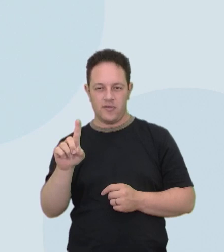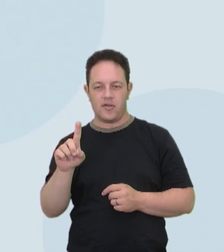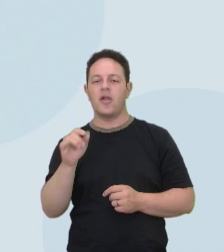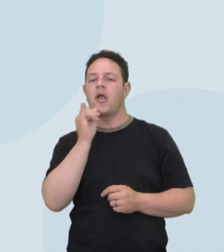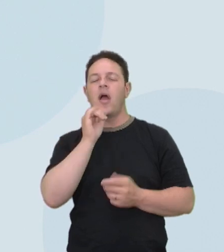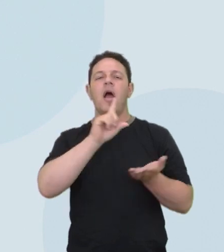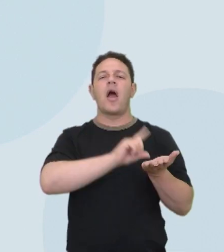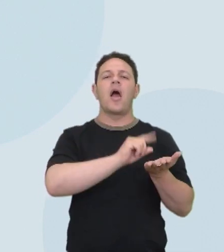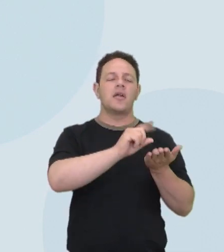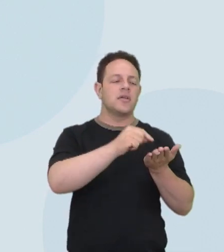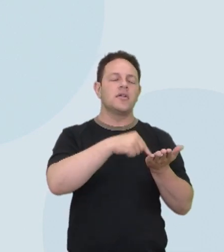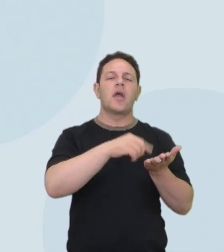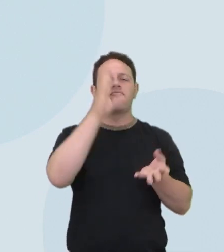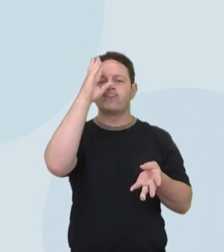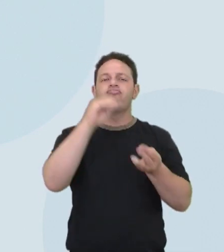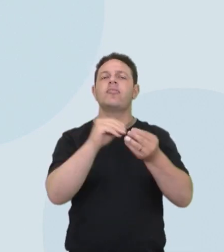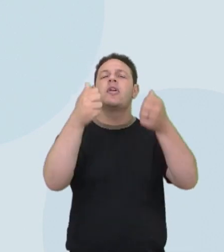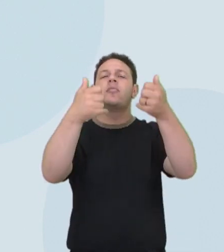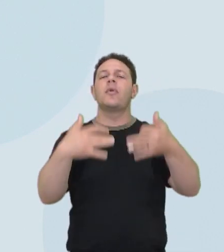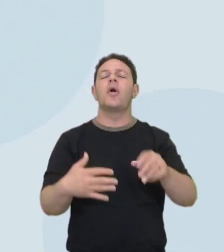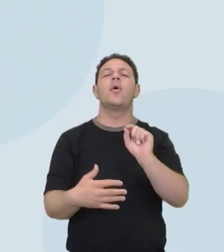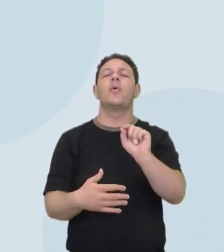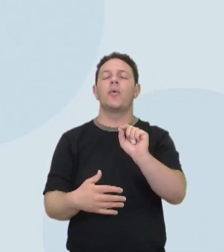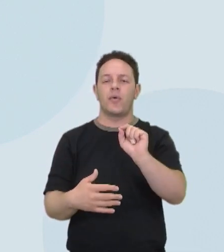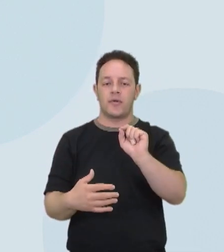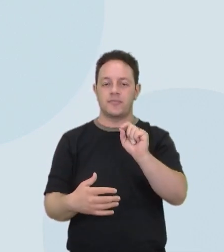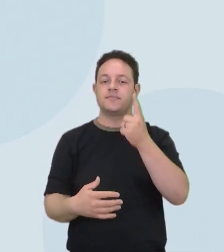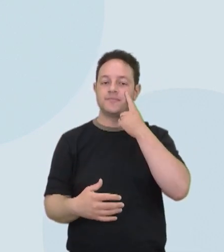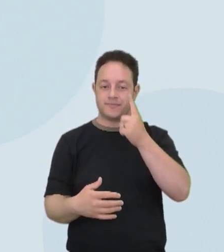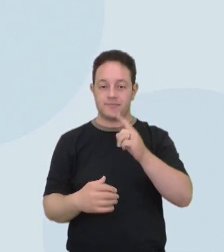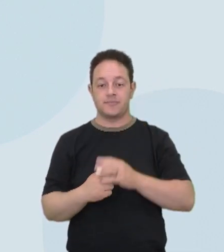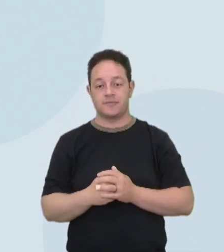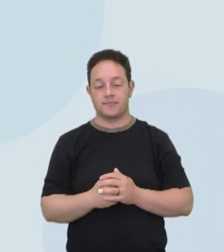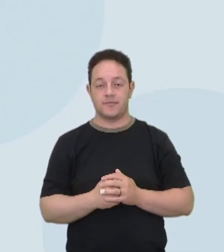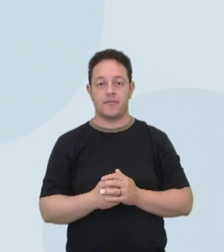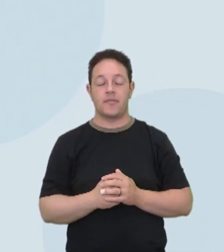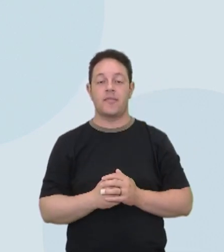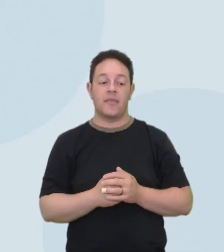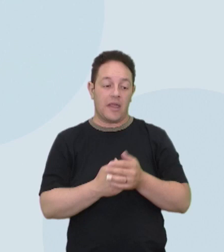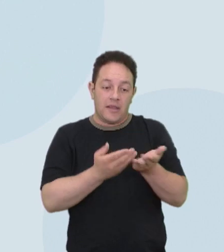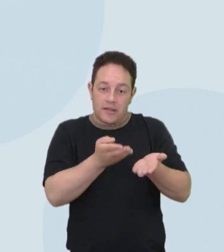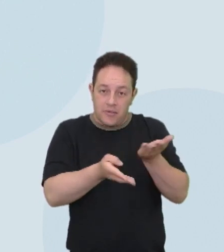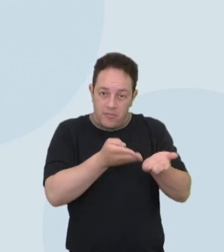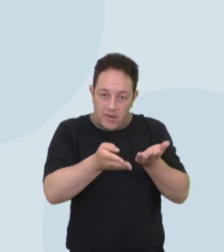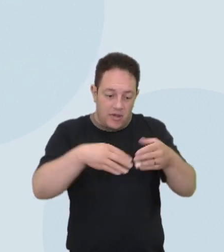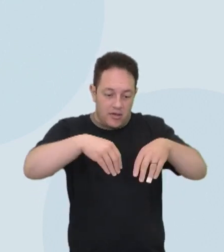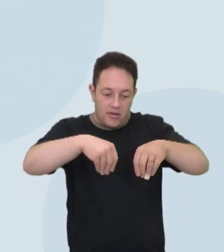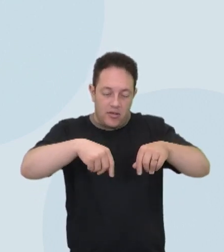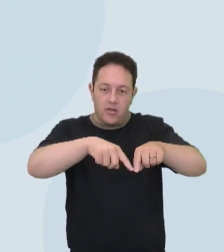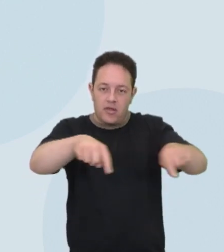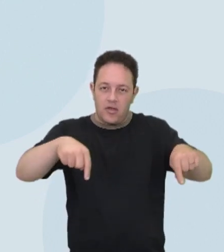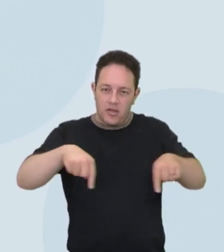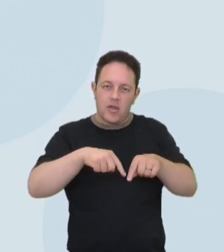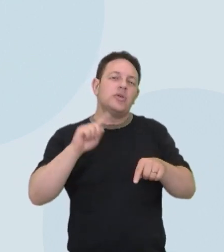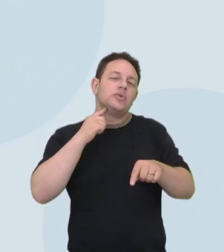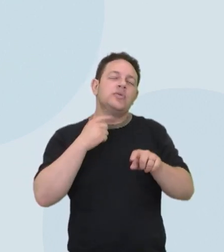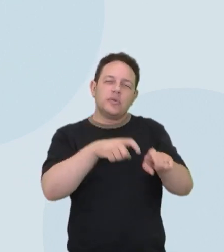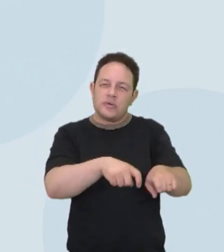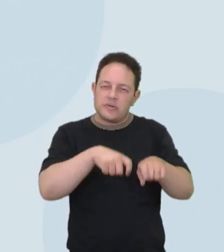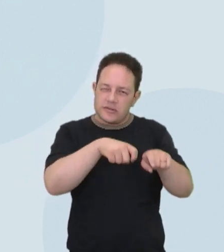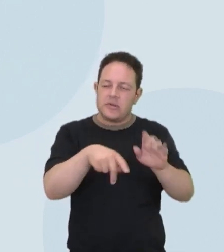ele conclui para a gente a respeito da biorremediação? Que para tratamentos de solos contaminados com